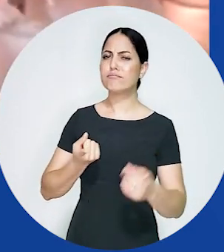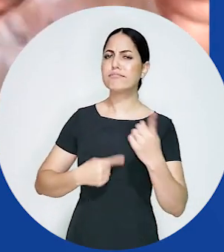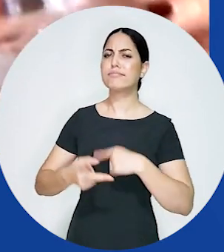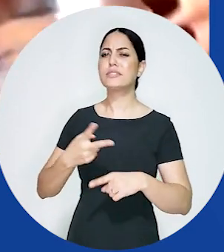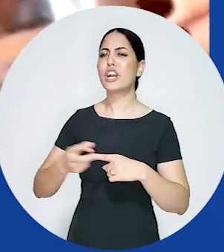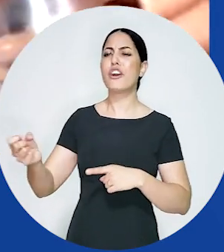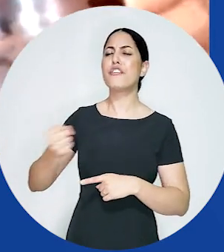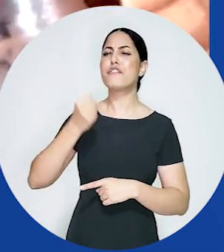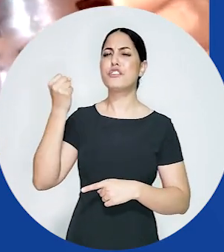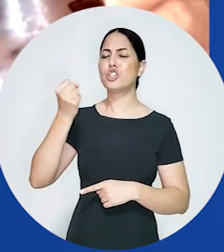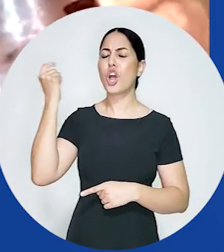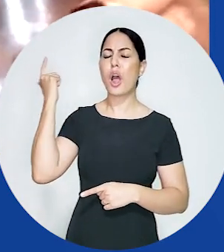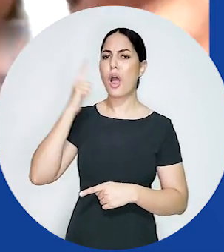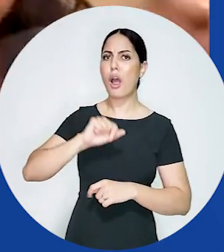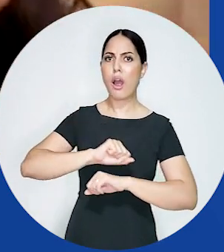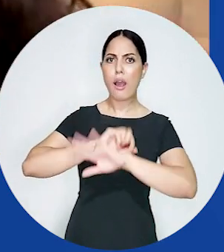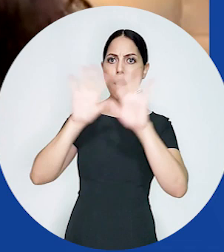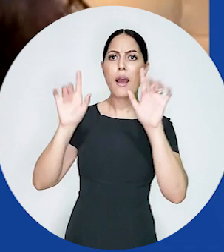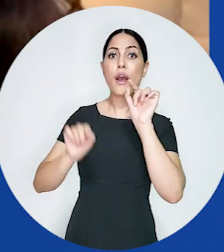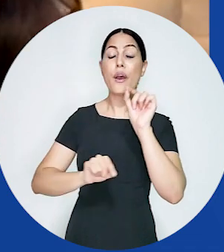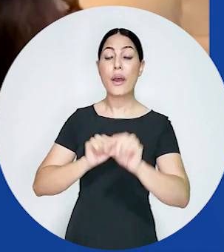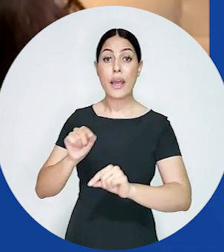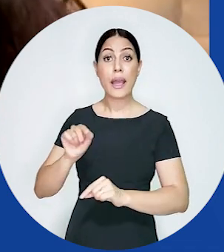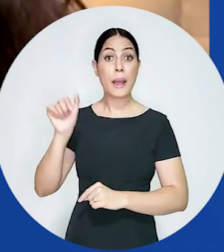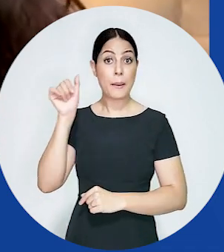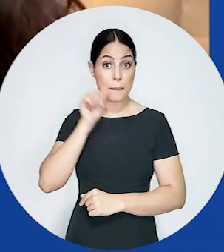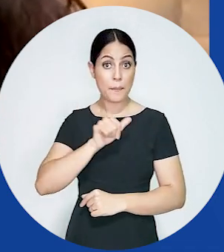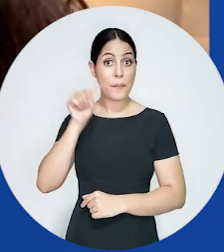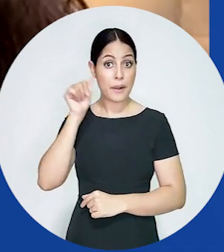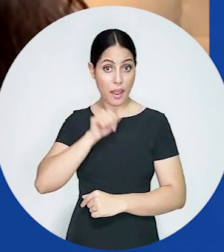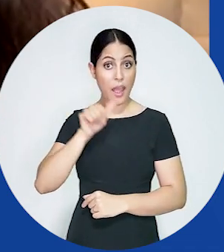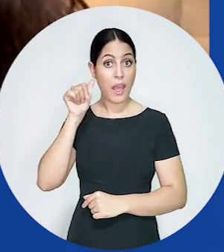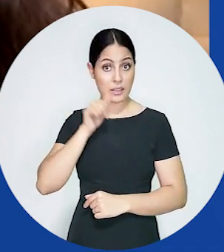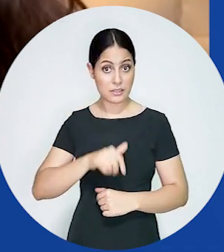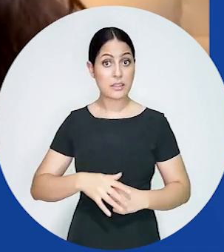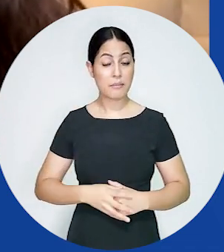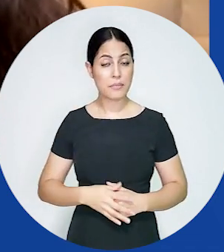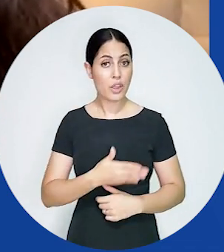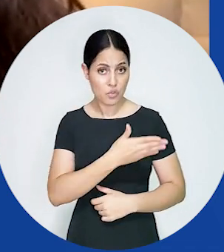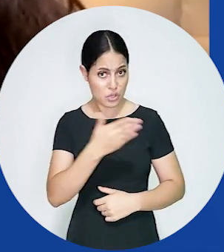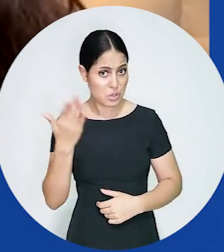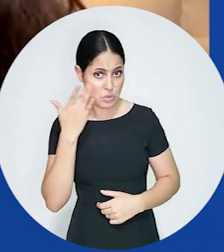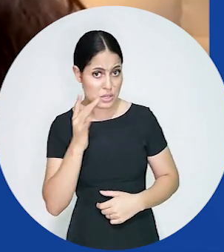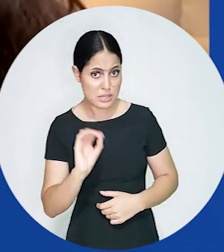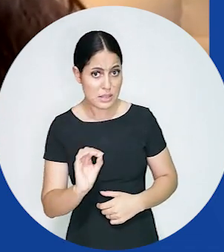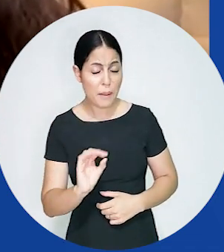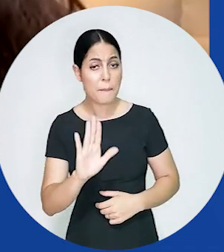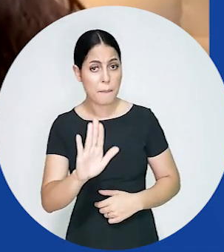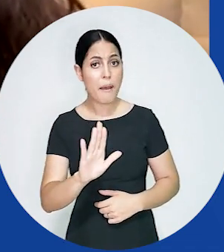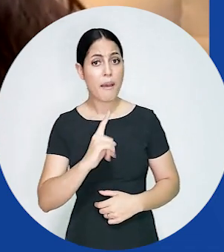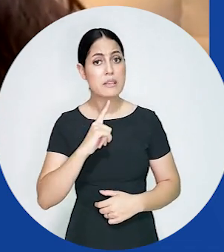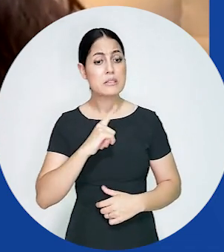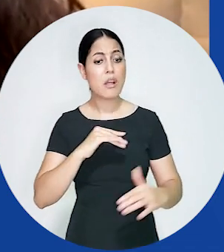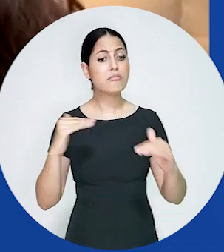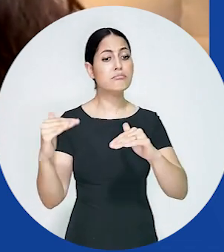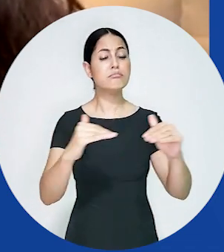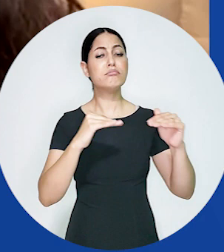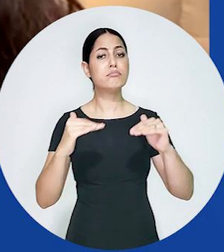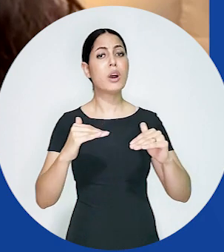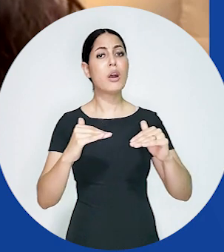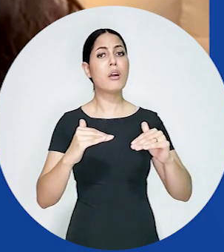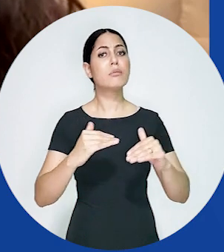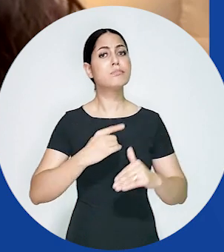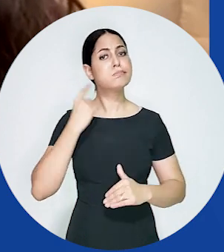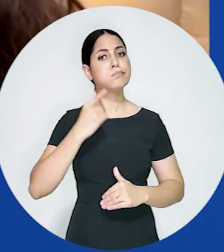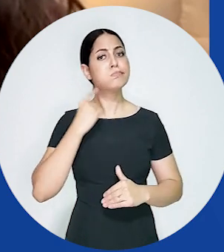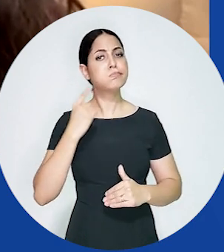nas eleições nossas, não sei se você sabe, no final do ano, todas as nossas chapas terão que ser formadas com a exata